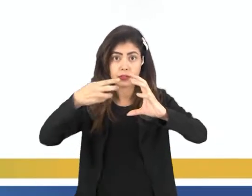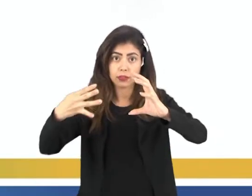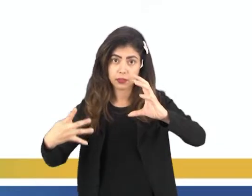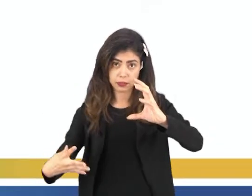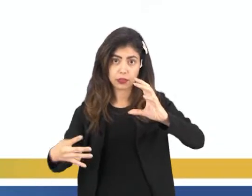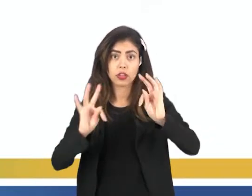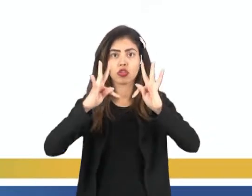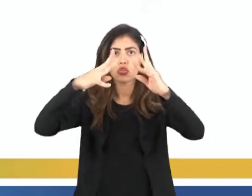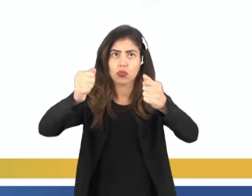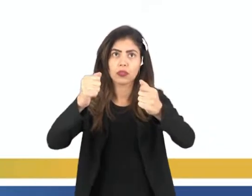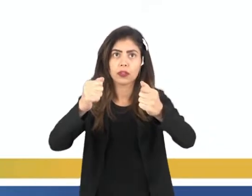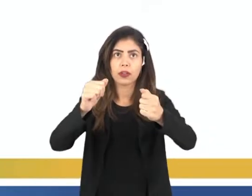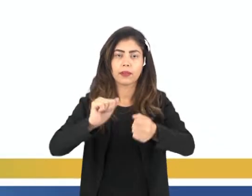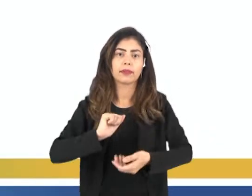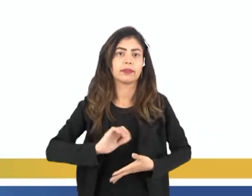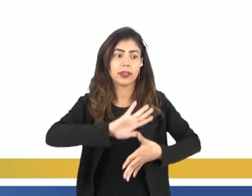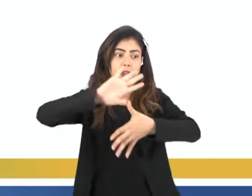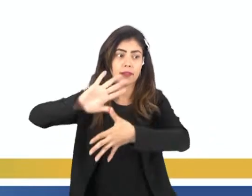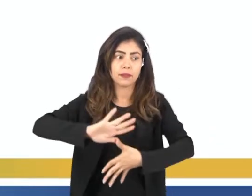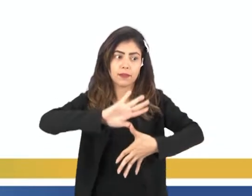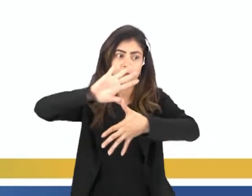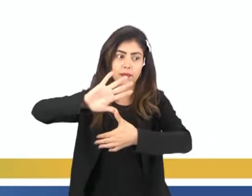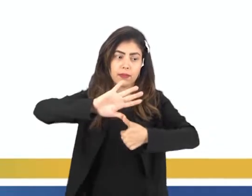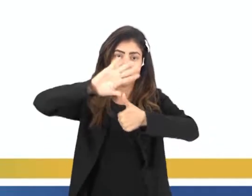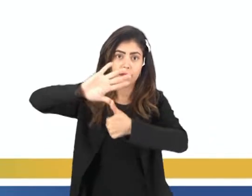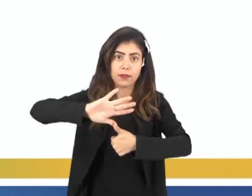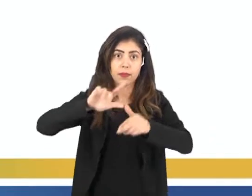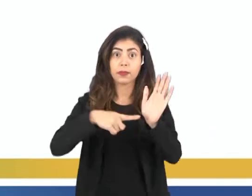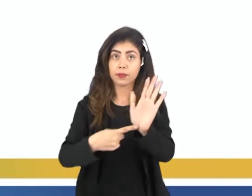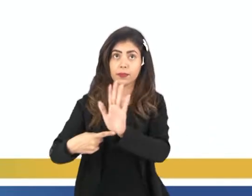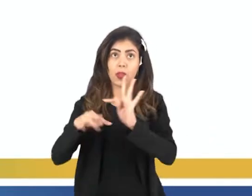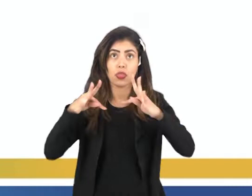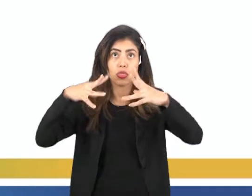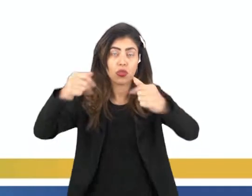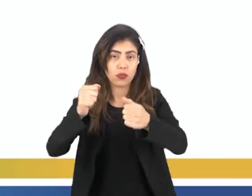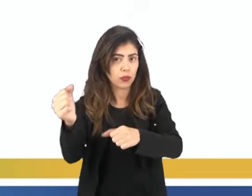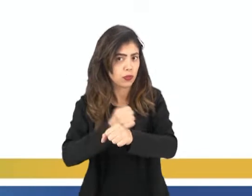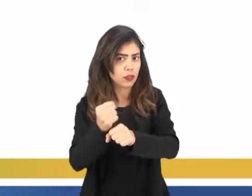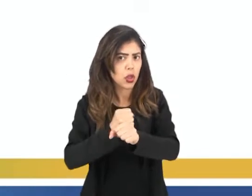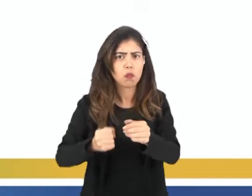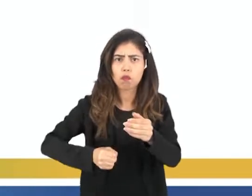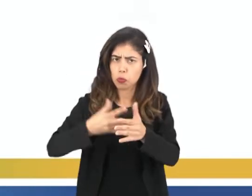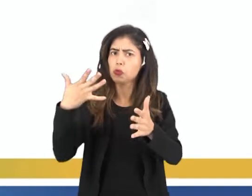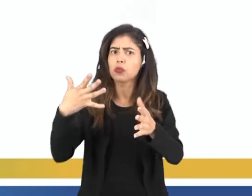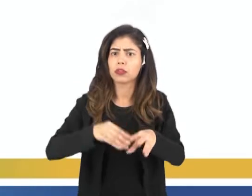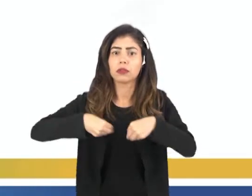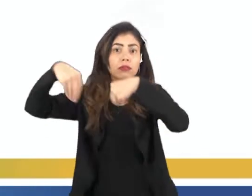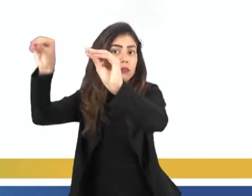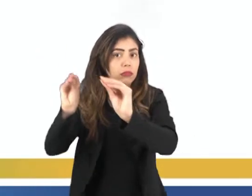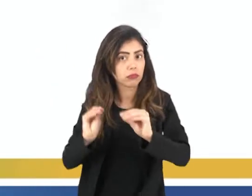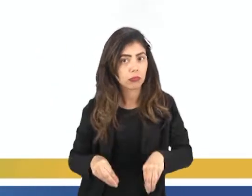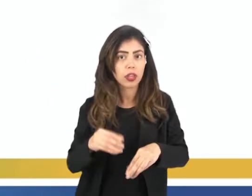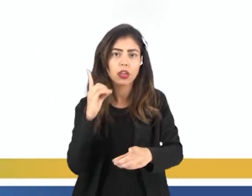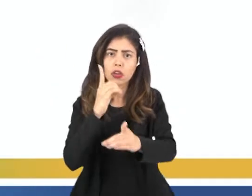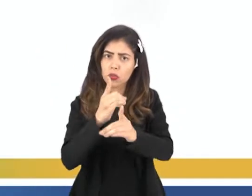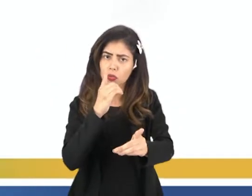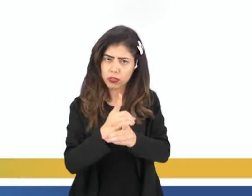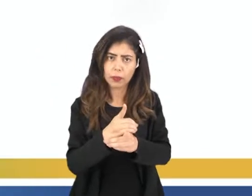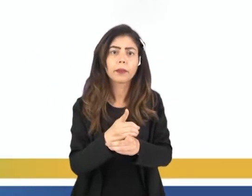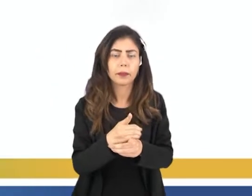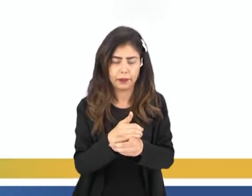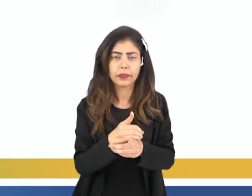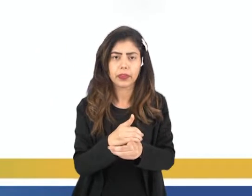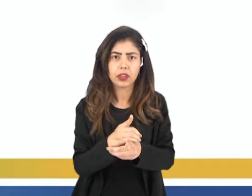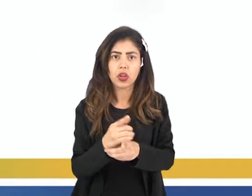toda a América do Sul. Que maravilhoso, não é? Todos os anos, milhares deles migram, tentando encontrar